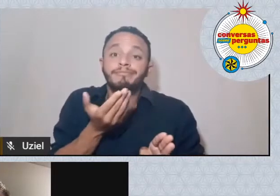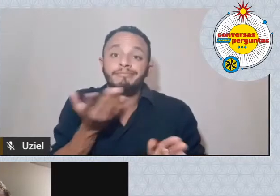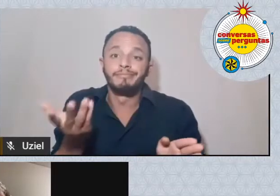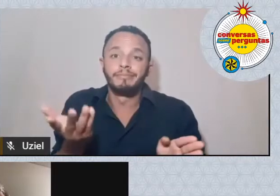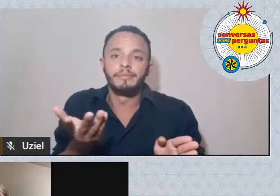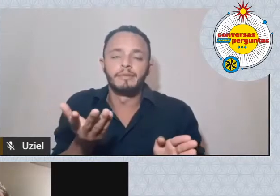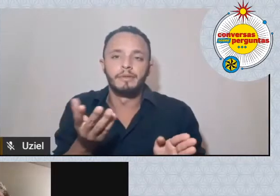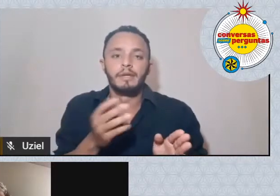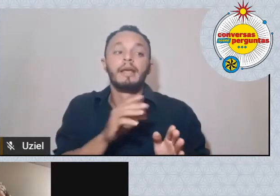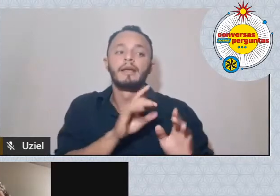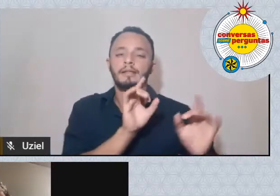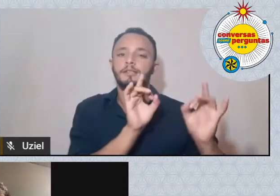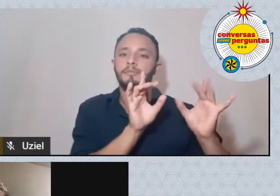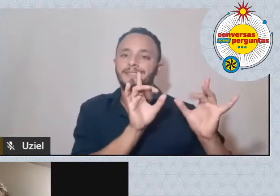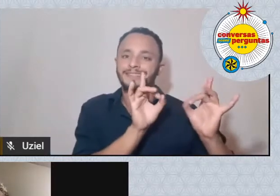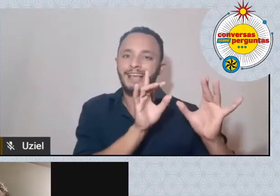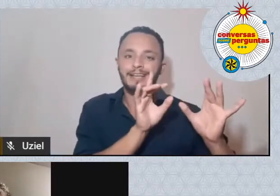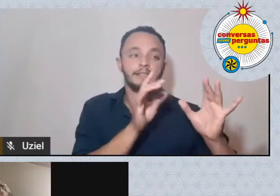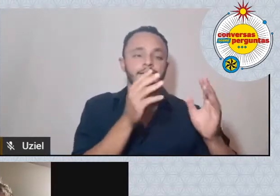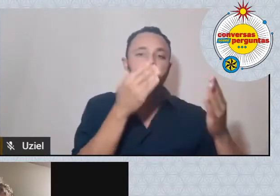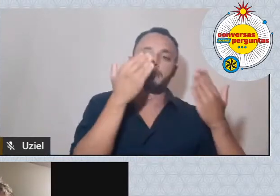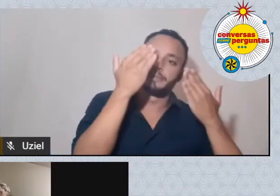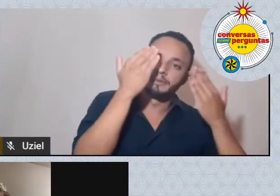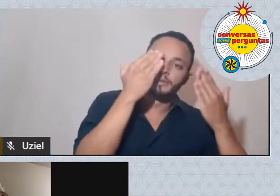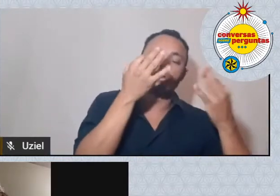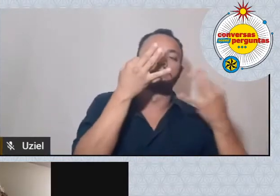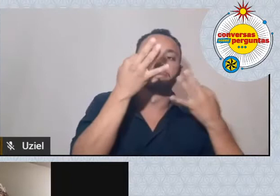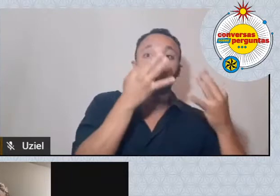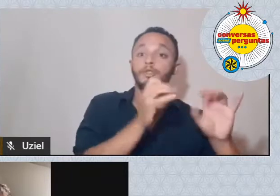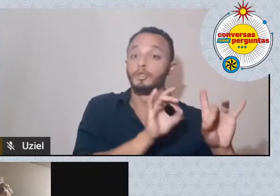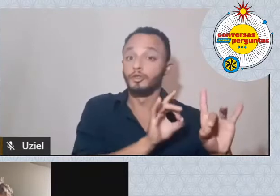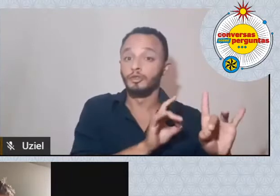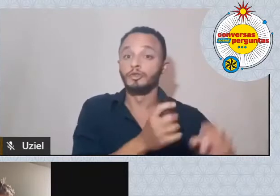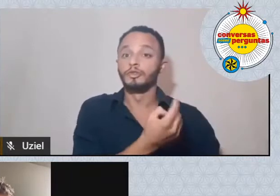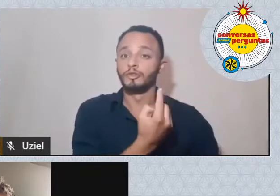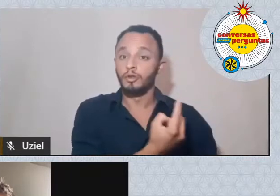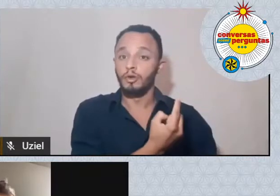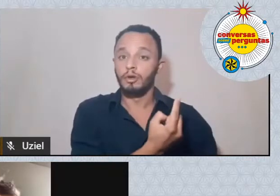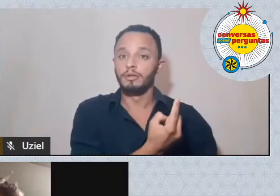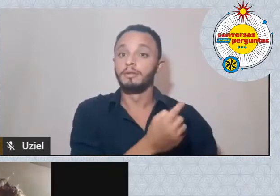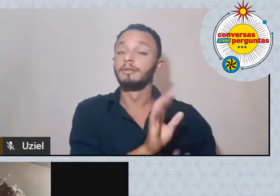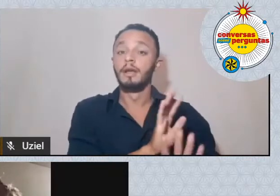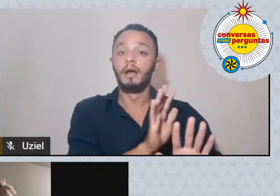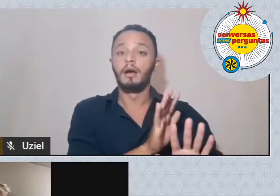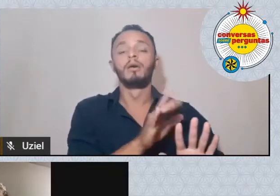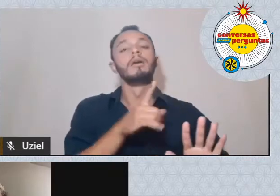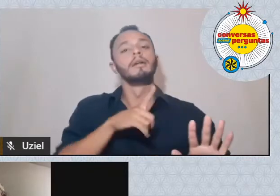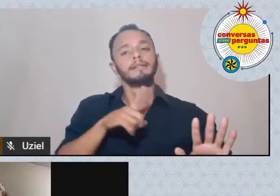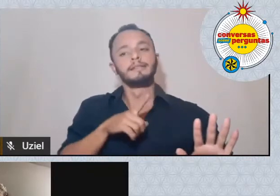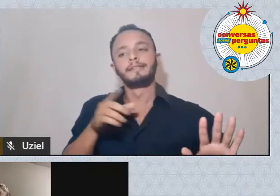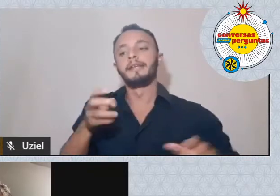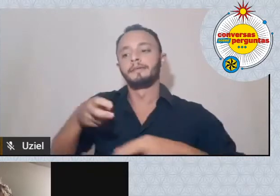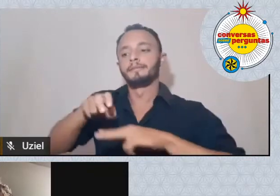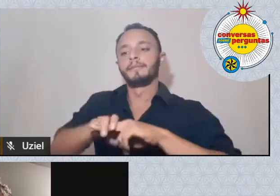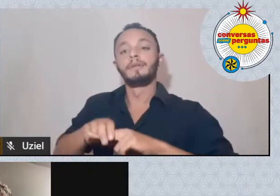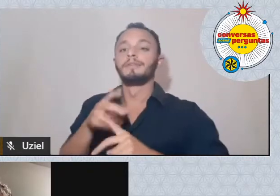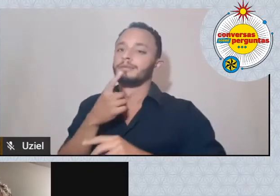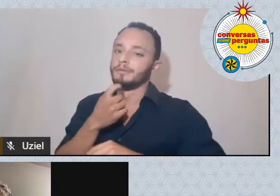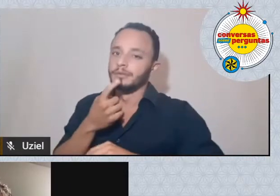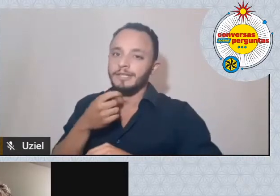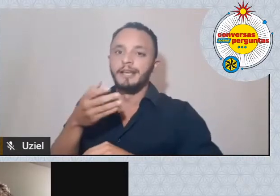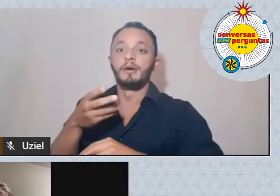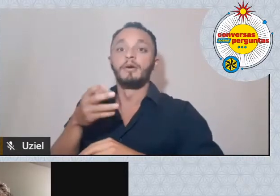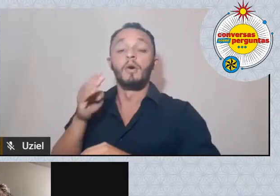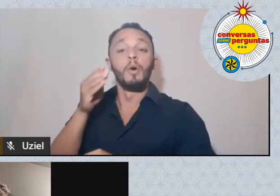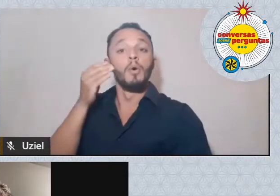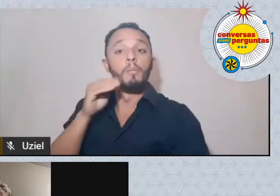especialistas. A escuta está aí no jornalista, aí no Uziel, está aí no Bruno, que salvou a situação nesse